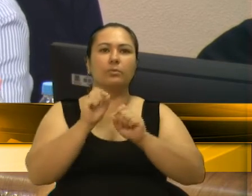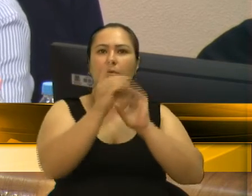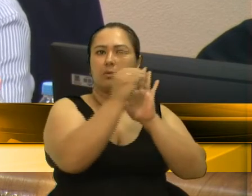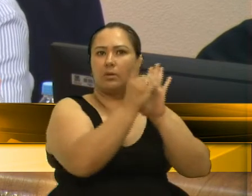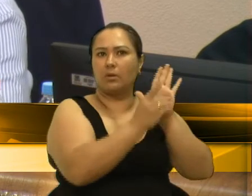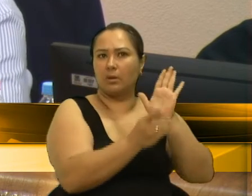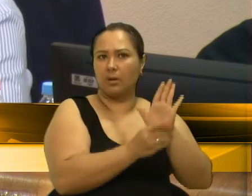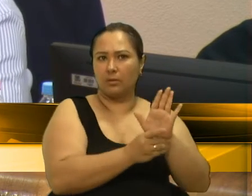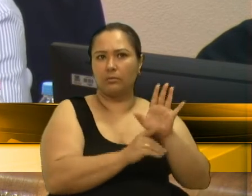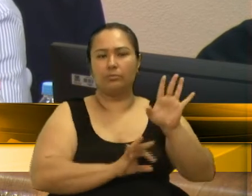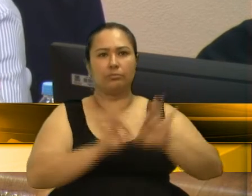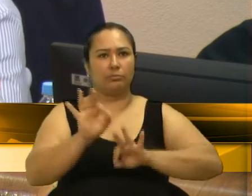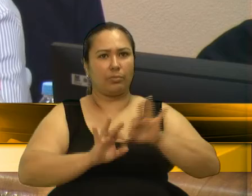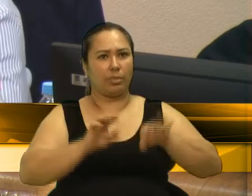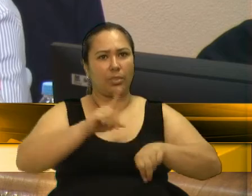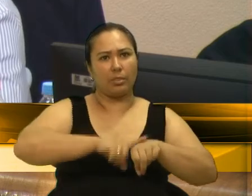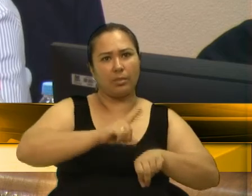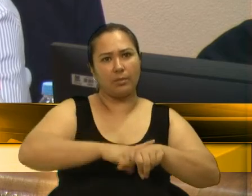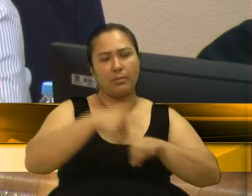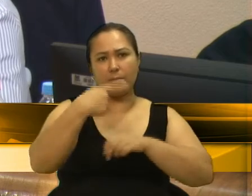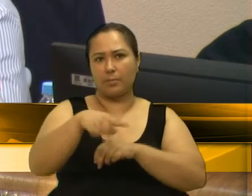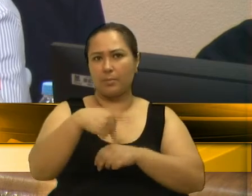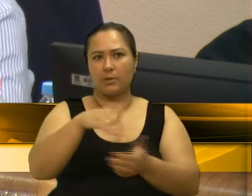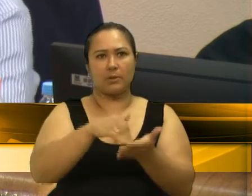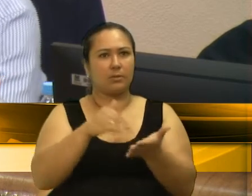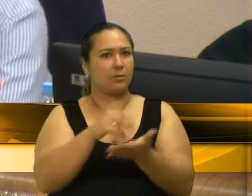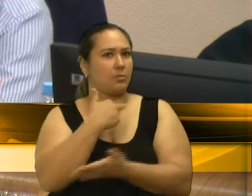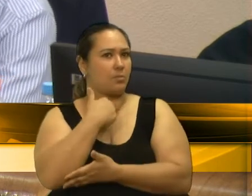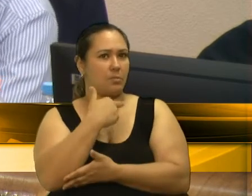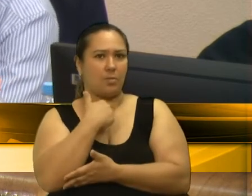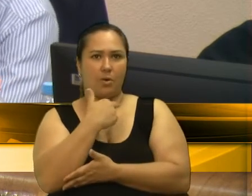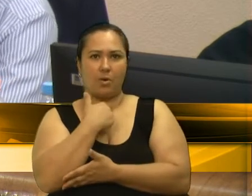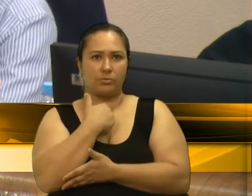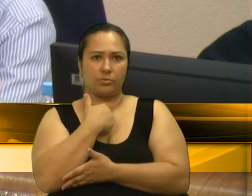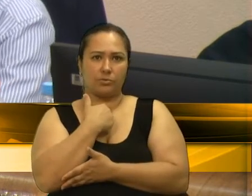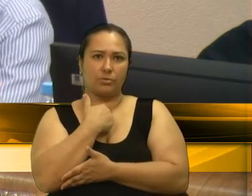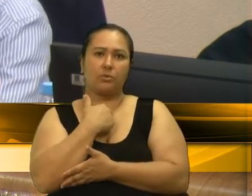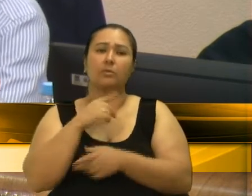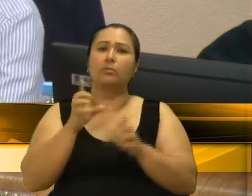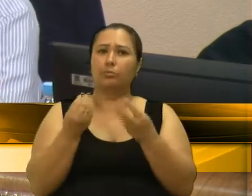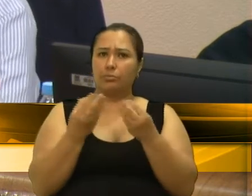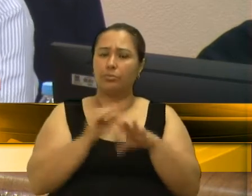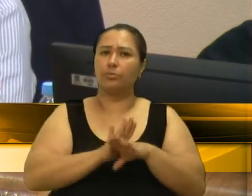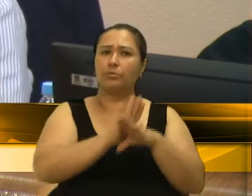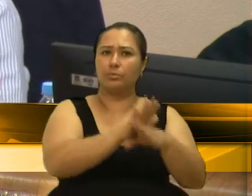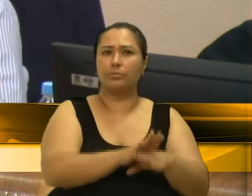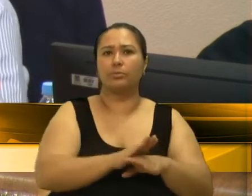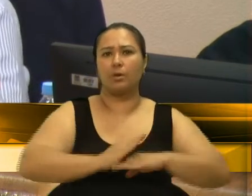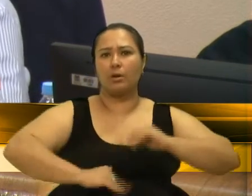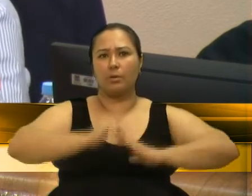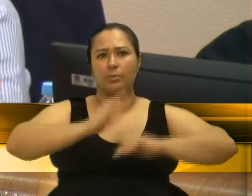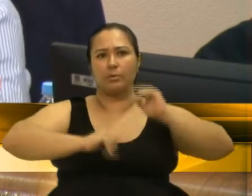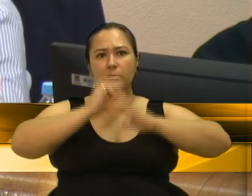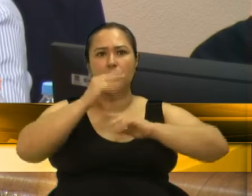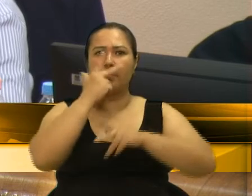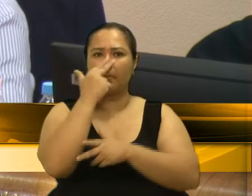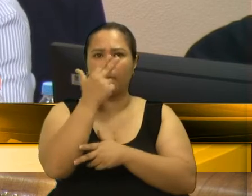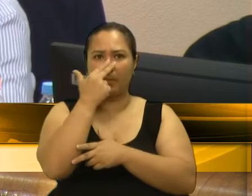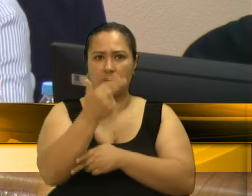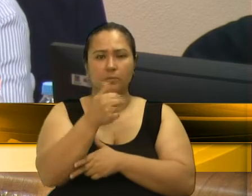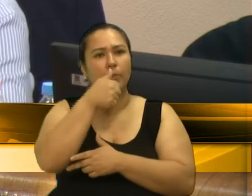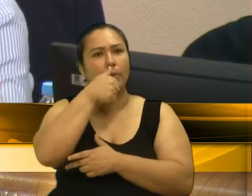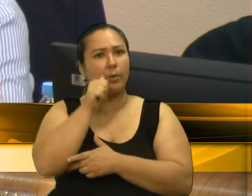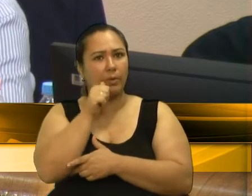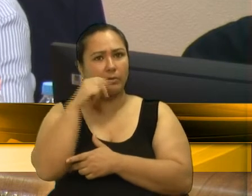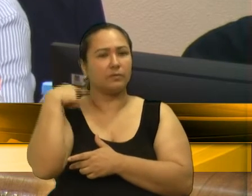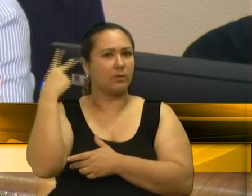e regula eventos temporários, a própria Secretaria não pode ficar de fora e muito contribui para a elaboração dos mesmos. Vereadora Paula Iores.